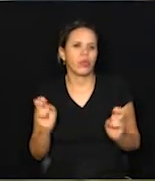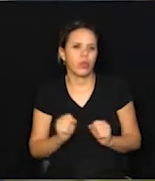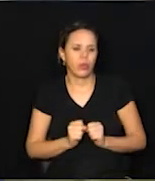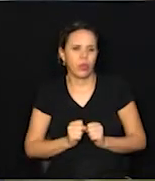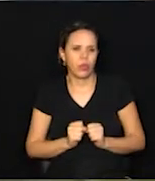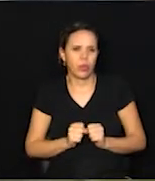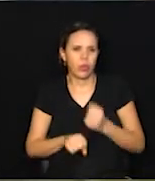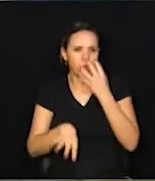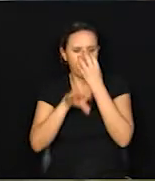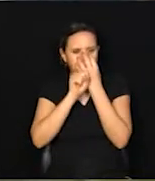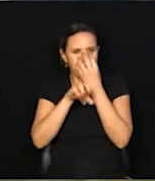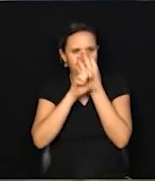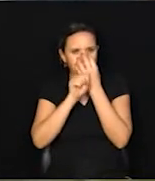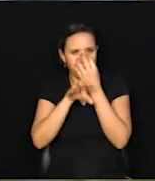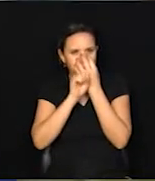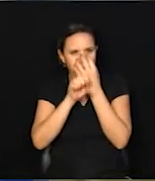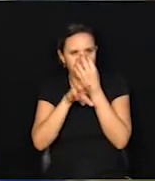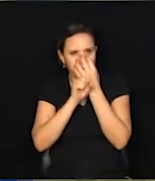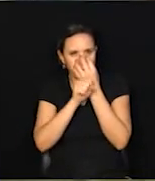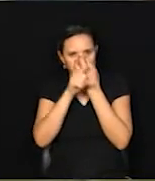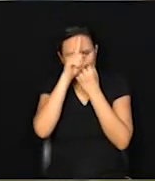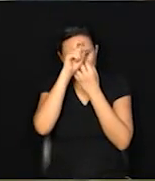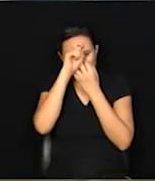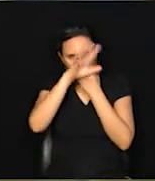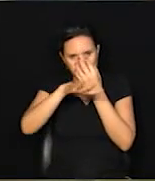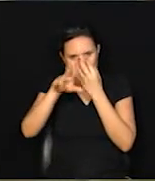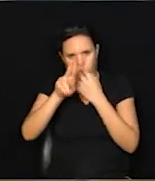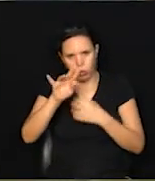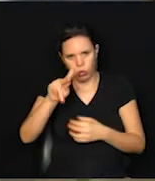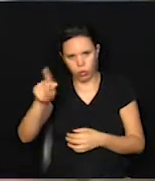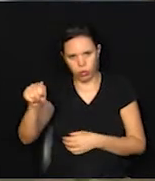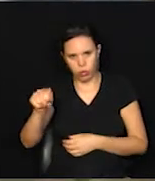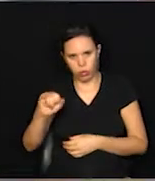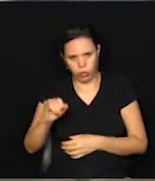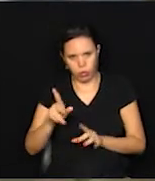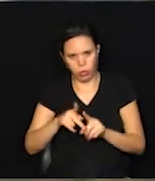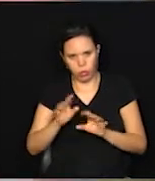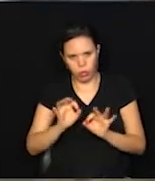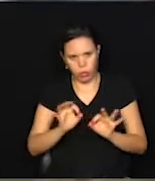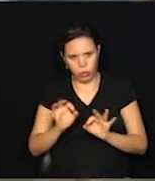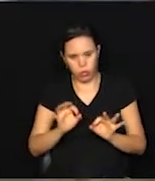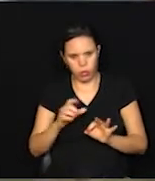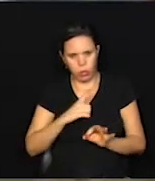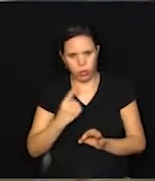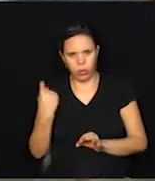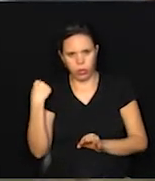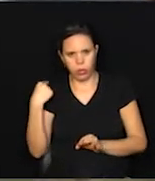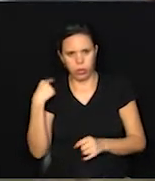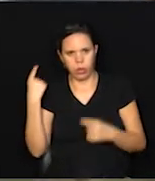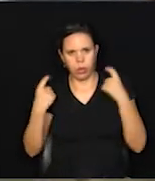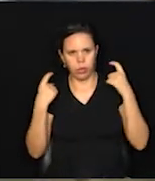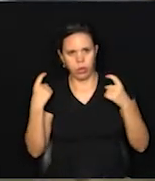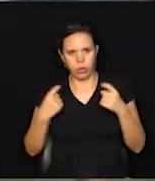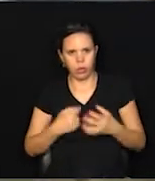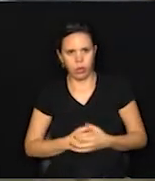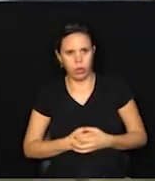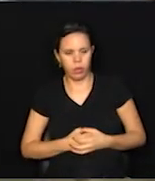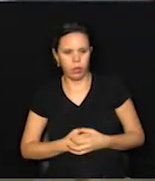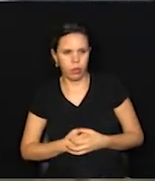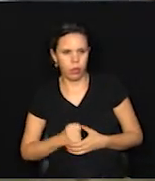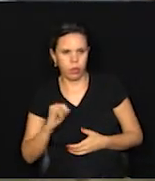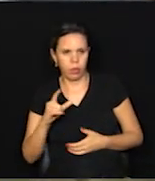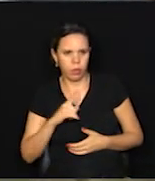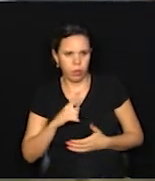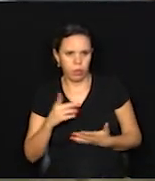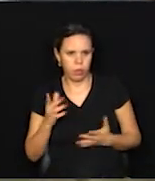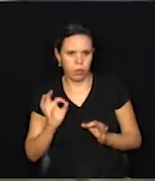de oxigênio nos hospitais, nas UPAs, se isso está regularizado. A gente tinha também essa preocupação, né, se